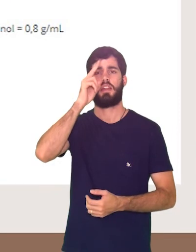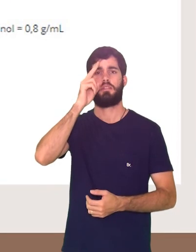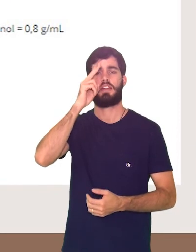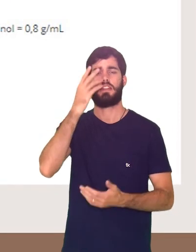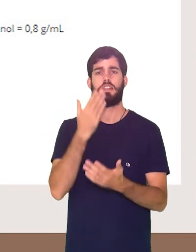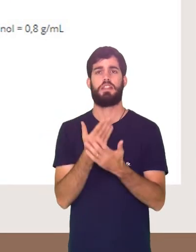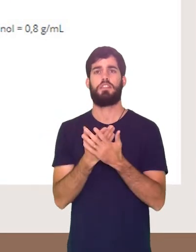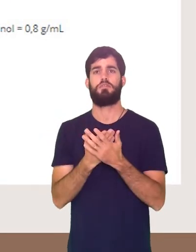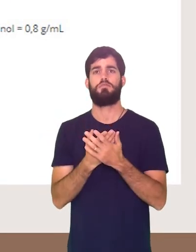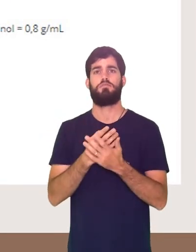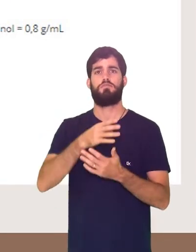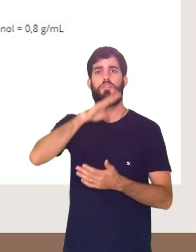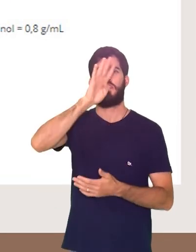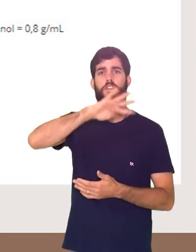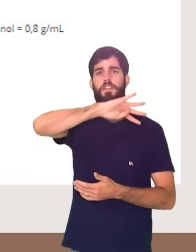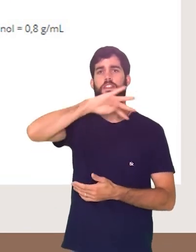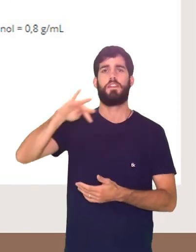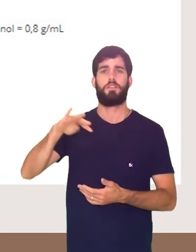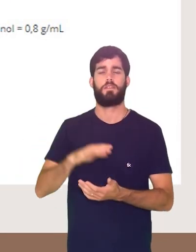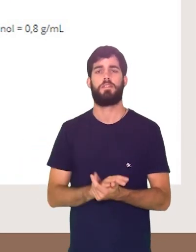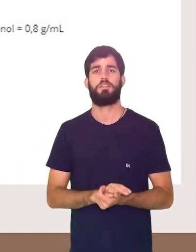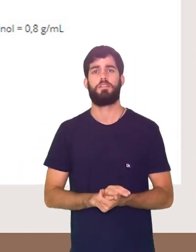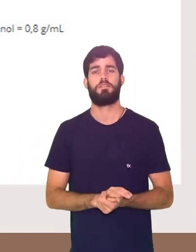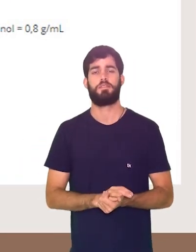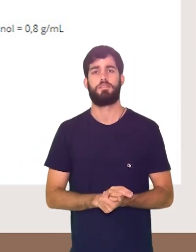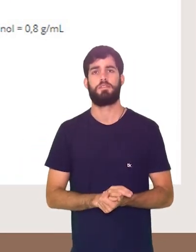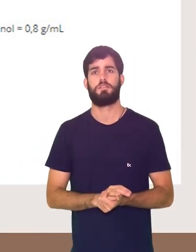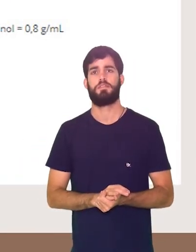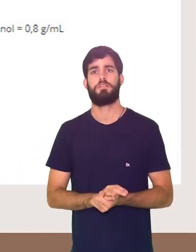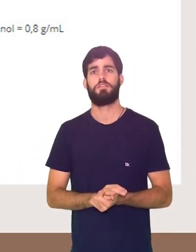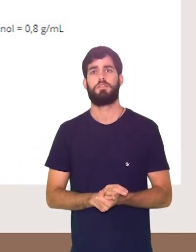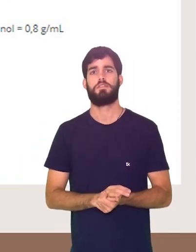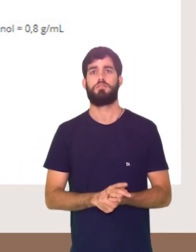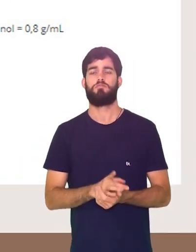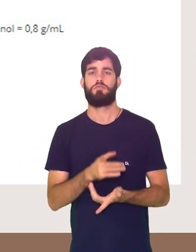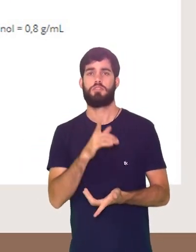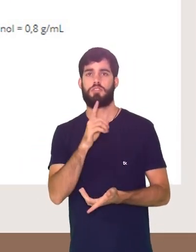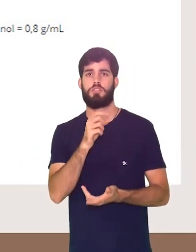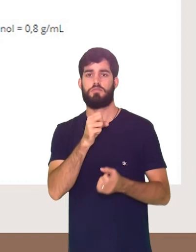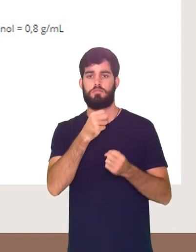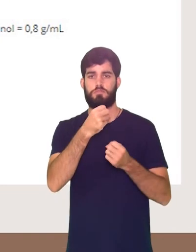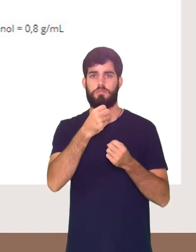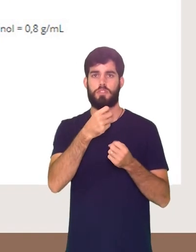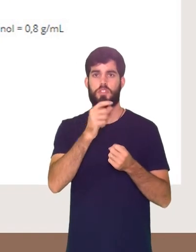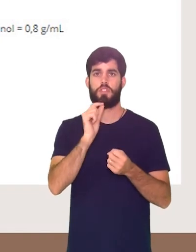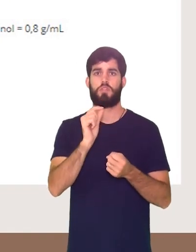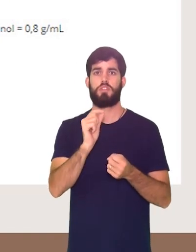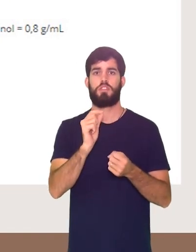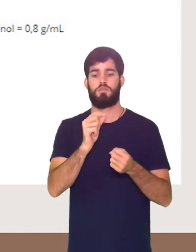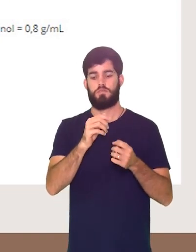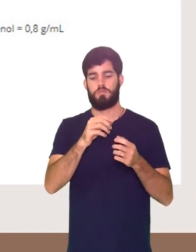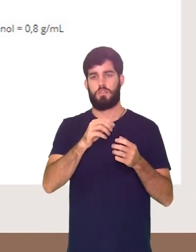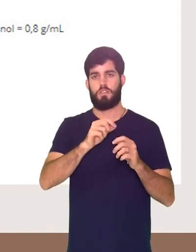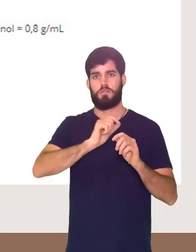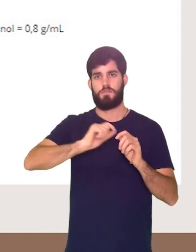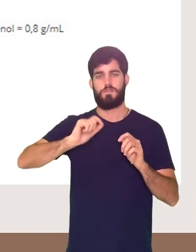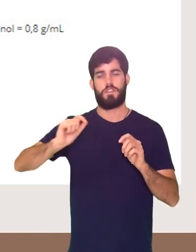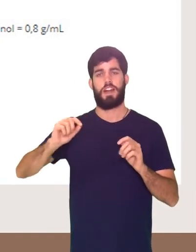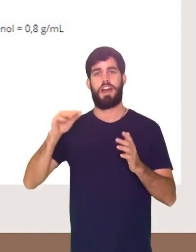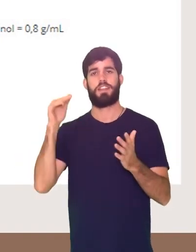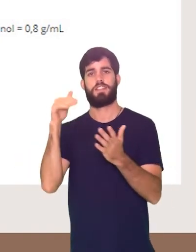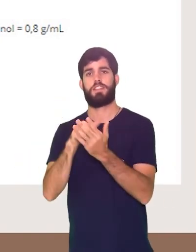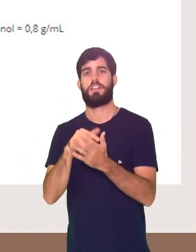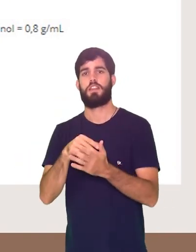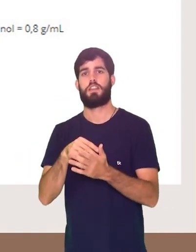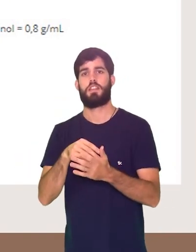periódica, transição externa é quando a distribuição eletrônica termina em D. Você vai fazendo a distribuição até chegar